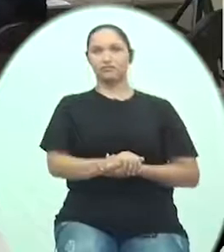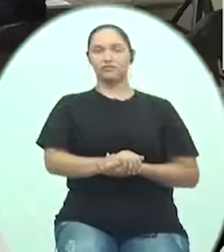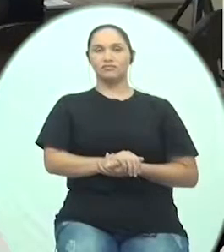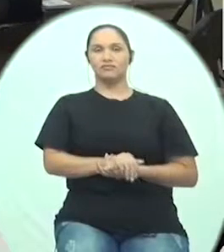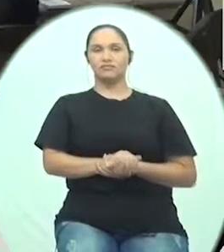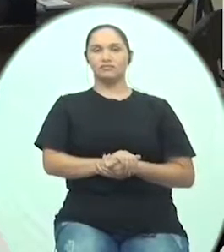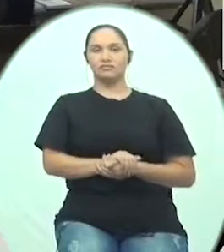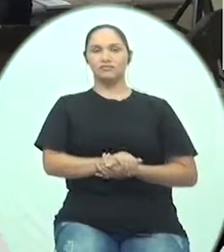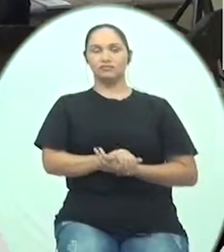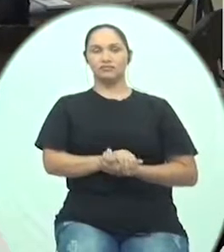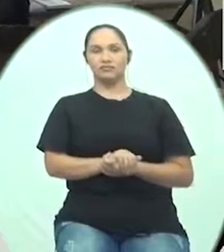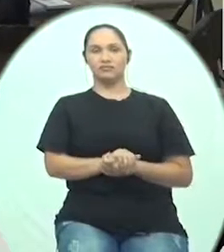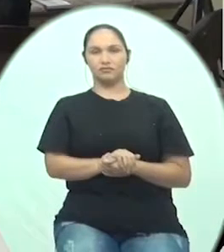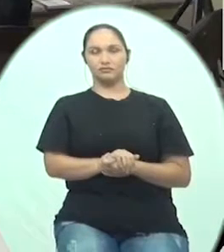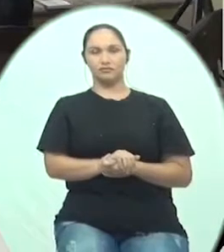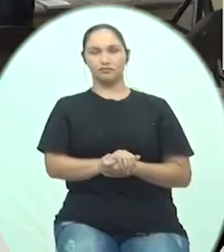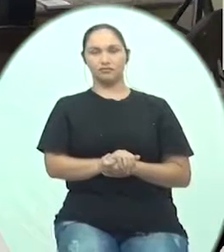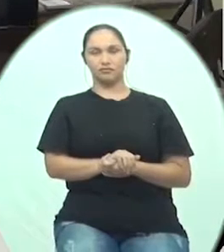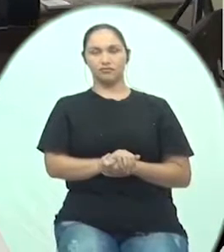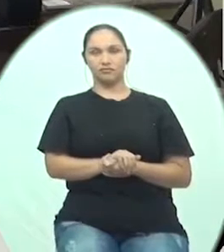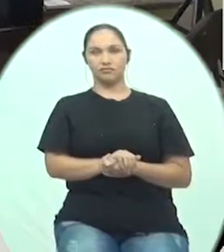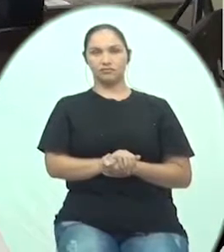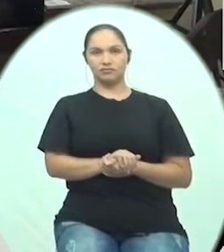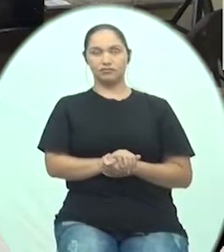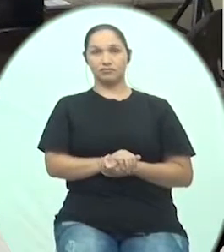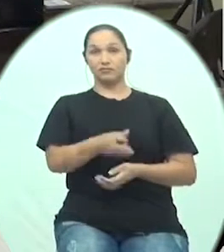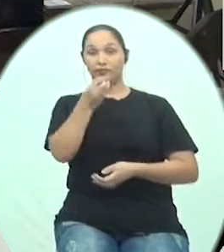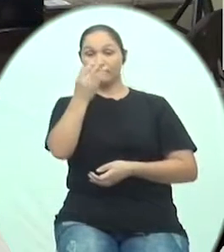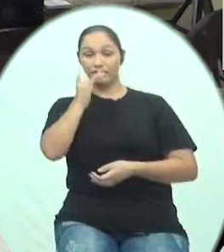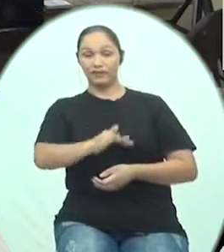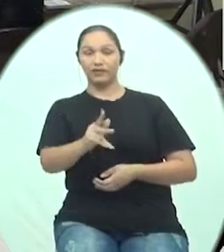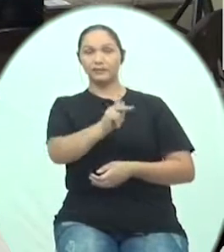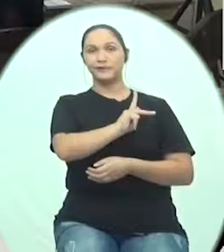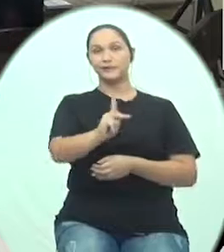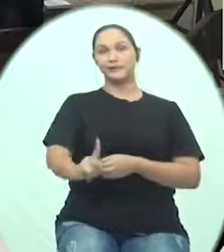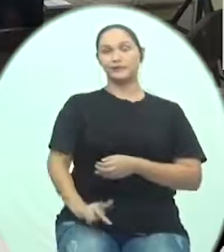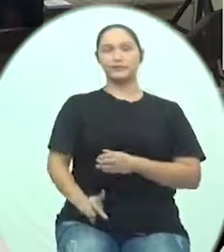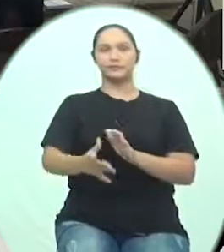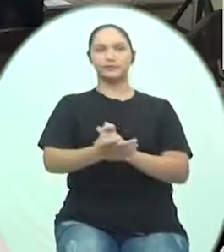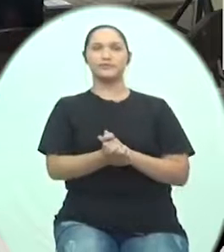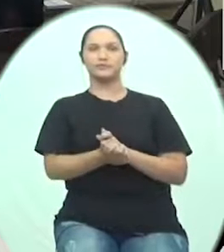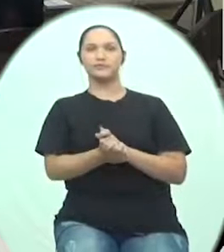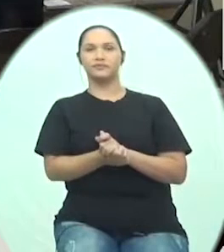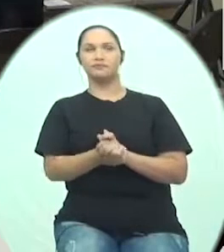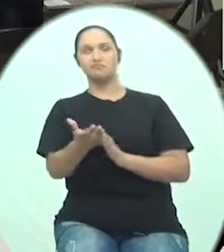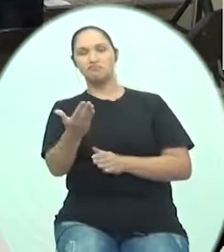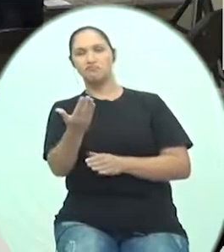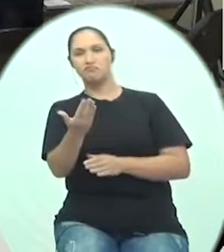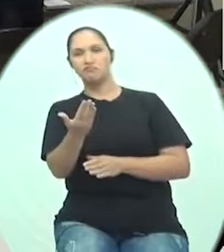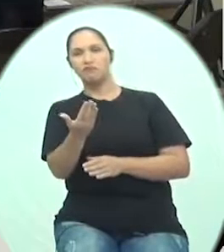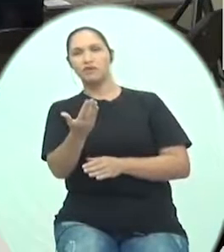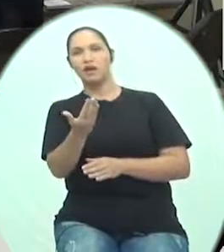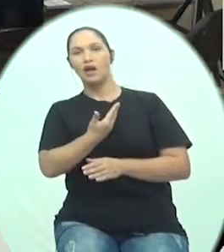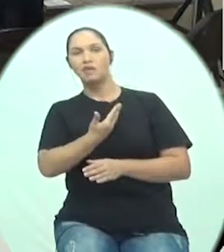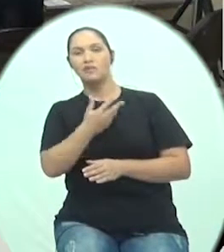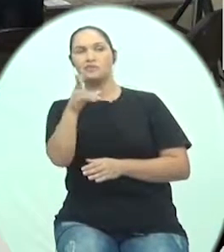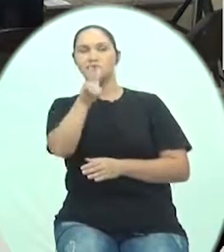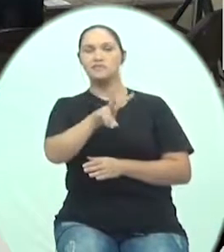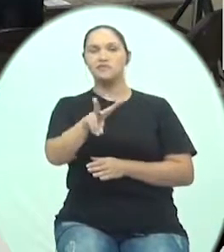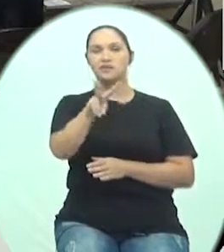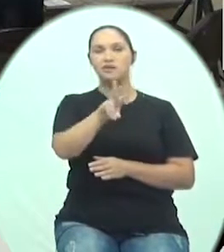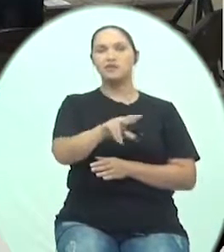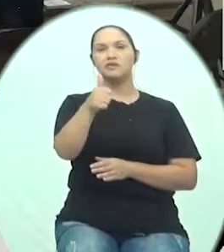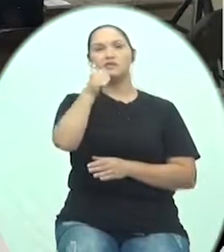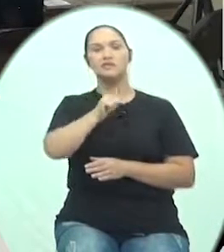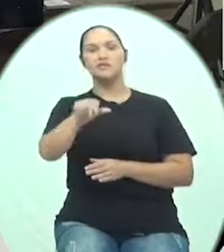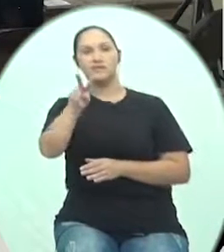meio eh Boa tarde senhor presidente nobres colegas vereadores vereadoras público